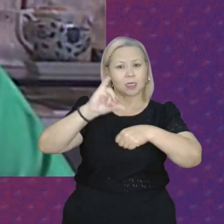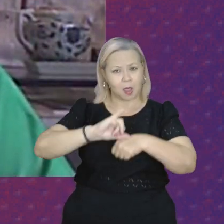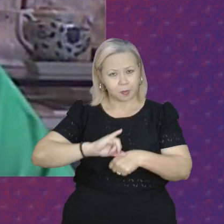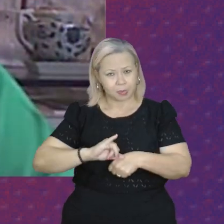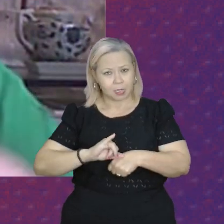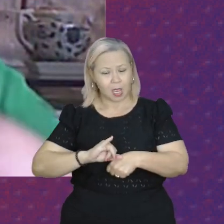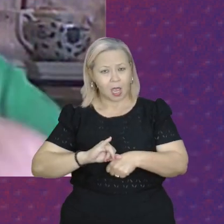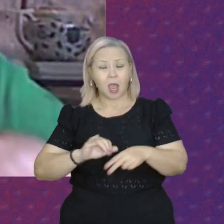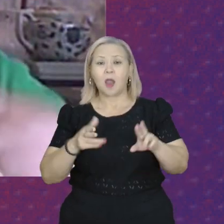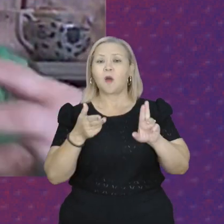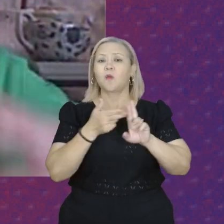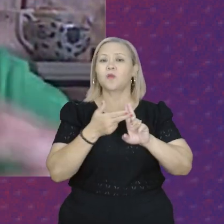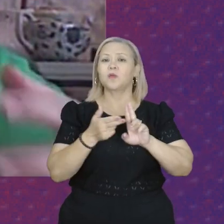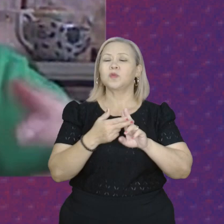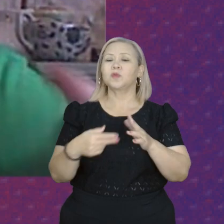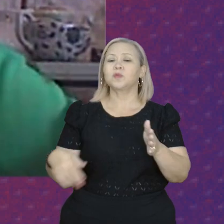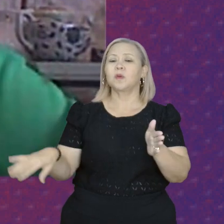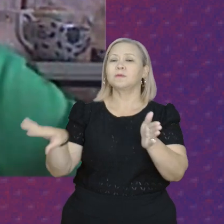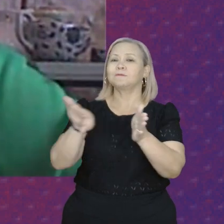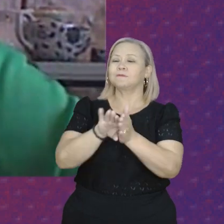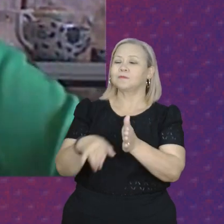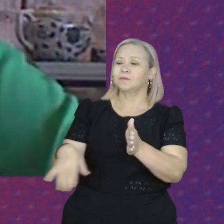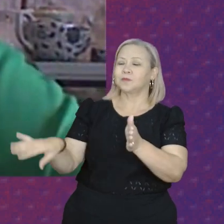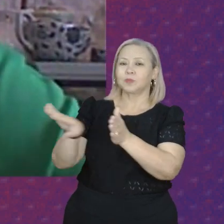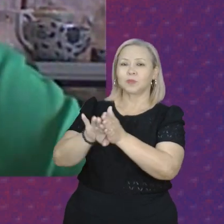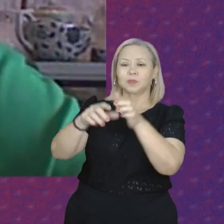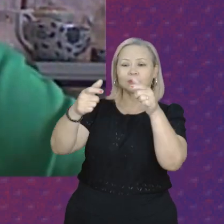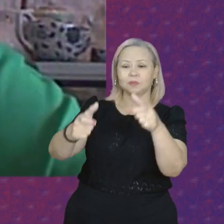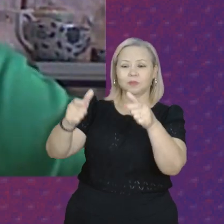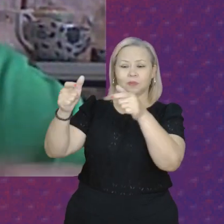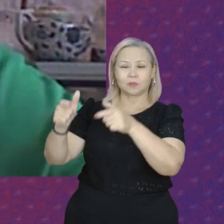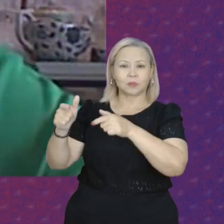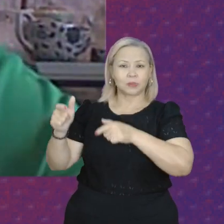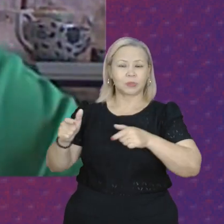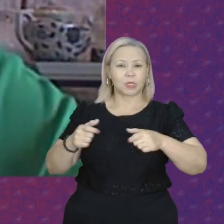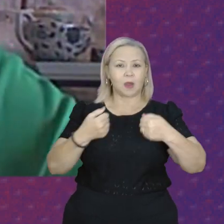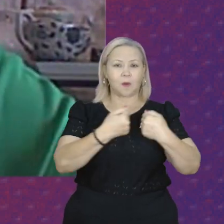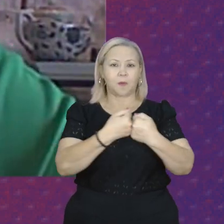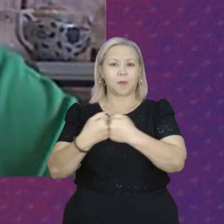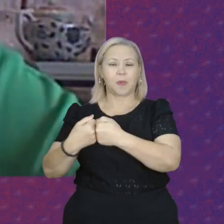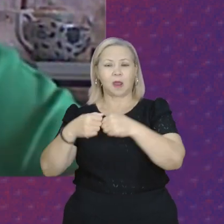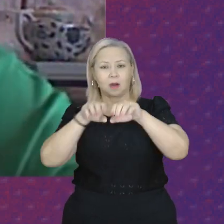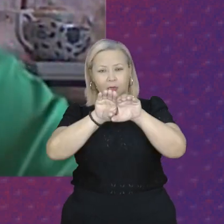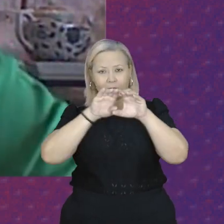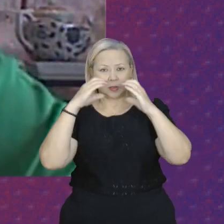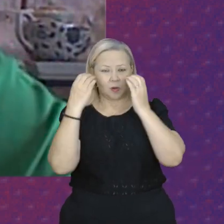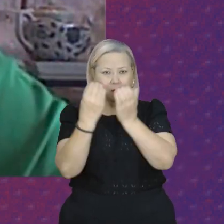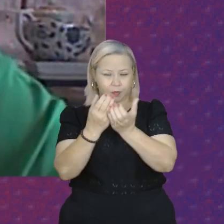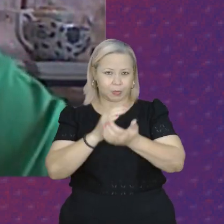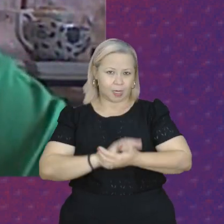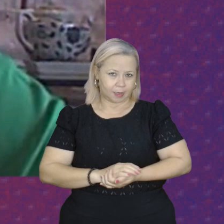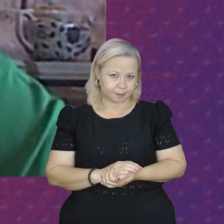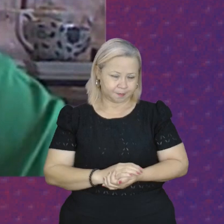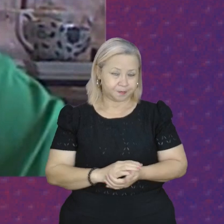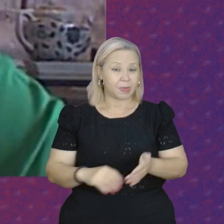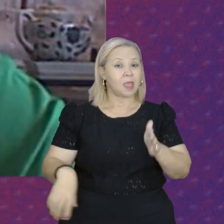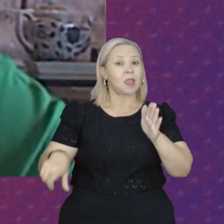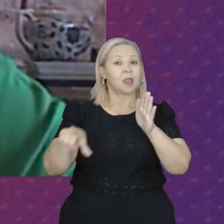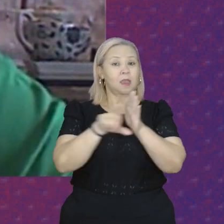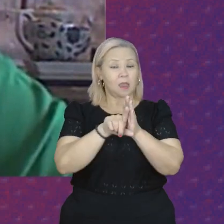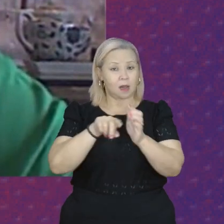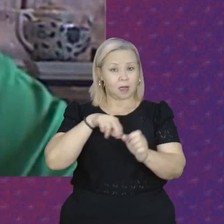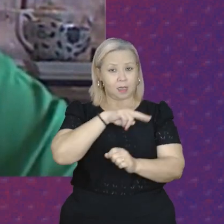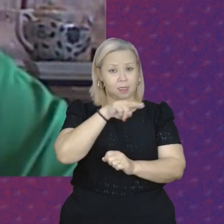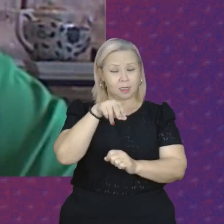O SUS foi chegando em cada lugar próximo das comunidades. E a Lei Orgânica da Assistência